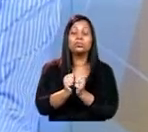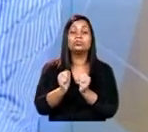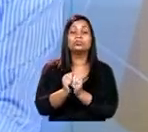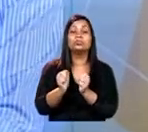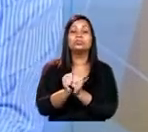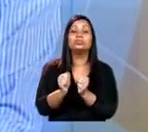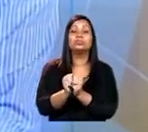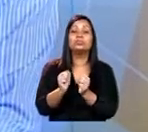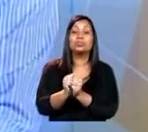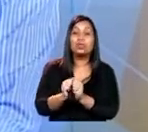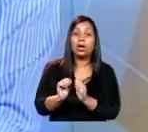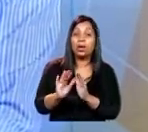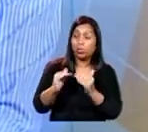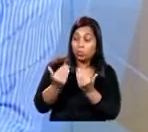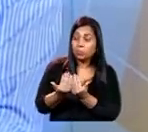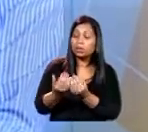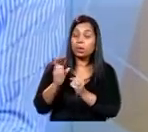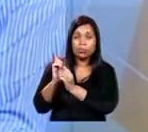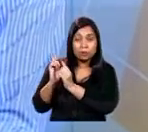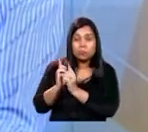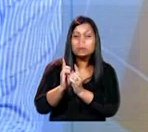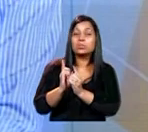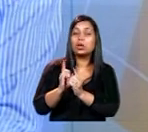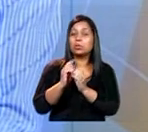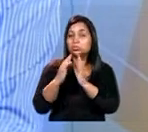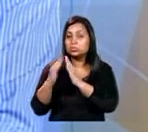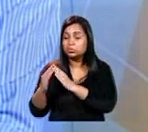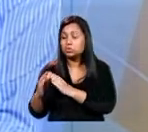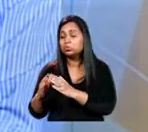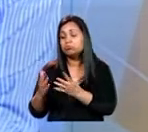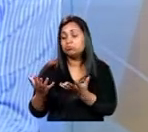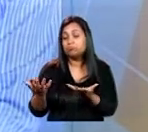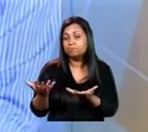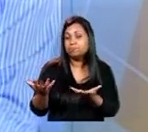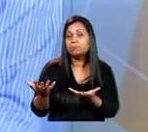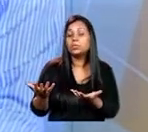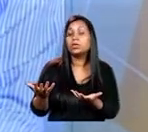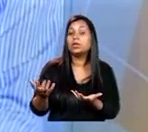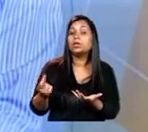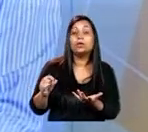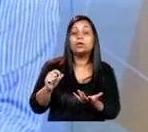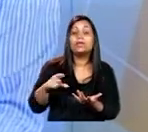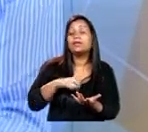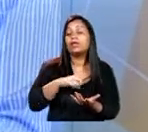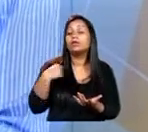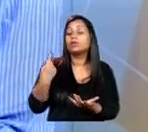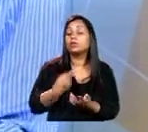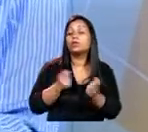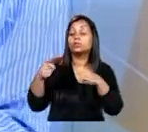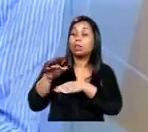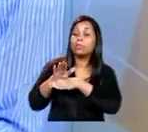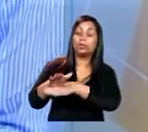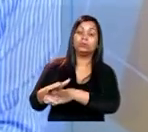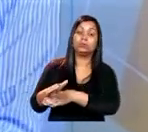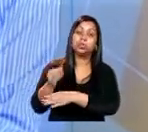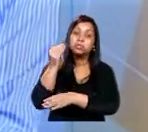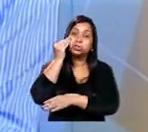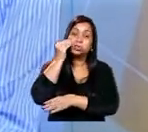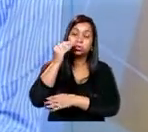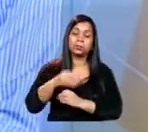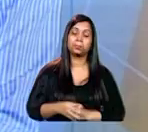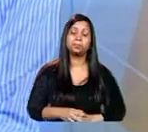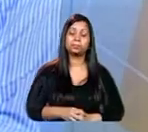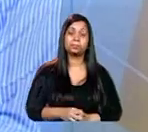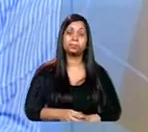junto com a assistência, né? Trazer a comunidade para auxiliar os vizinhos e tudo mais. É o que está no nosso alcance, a gente tenta